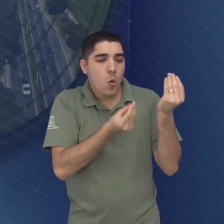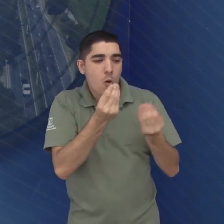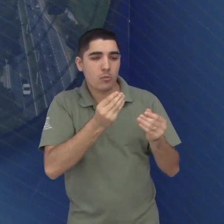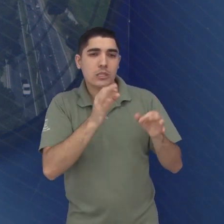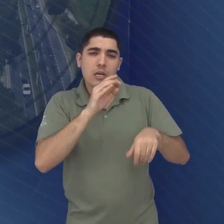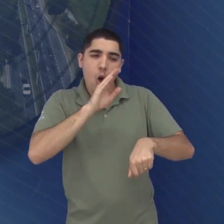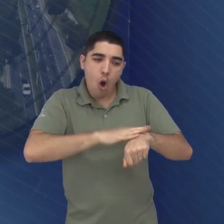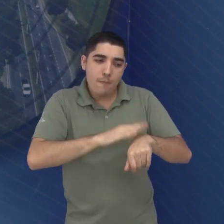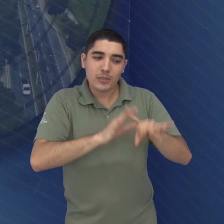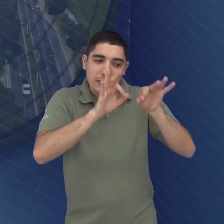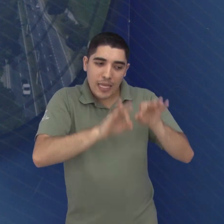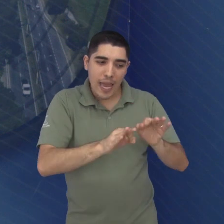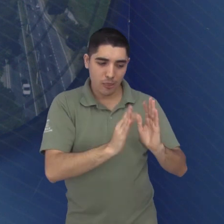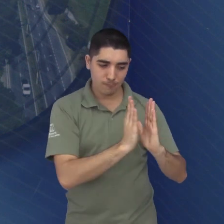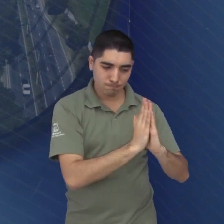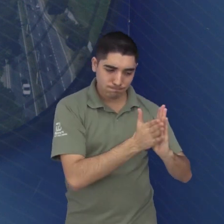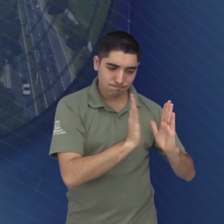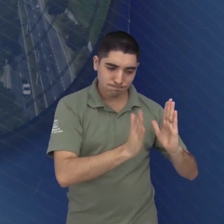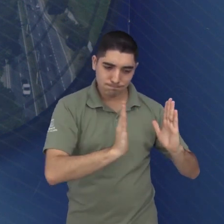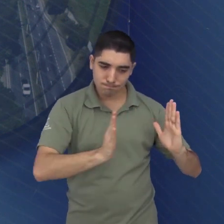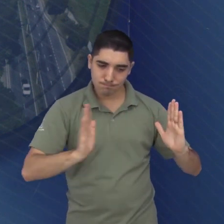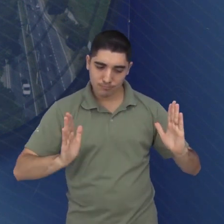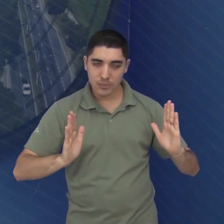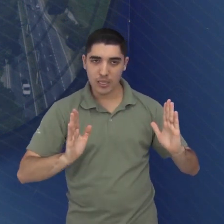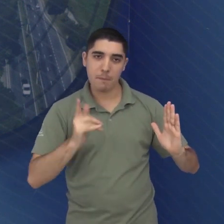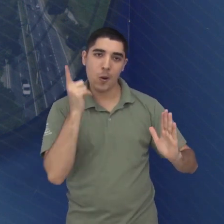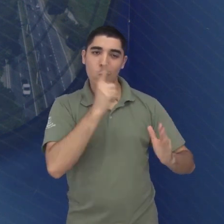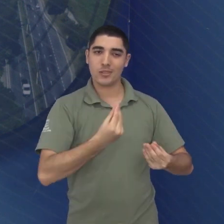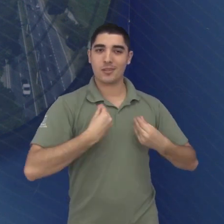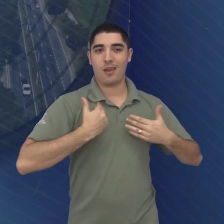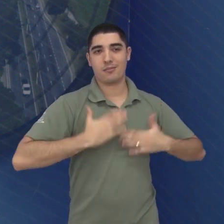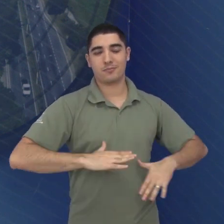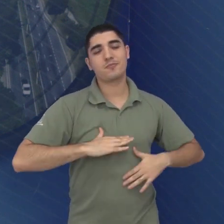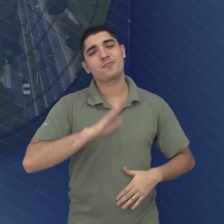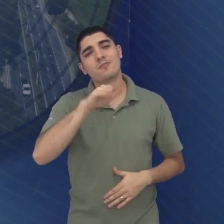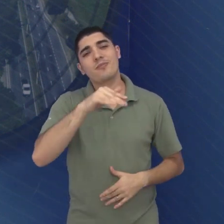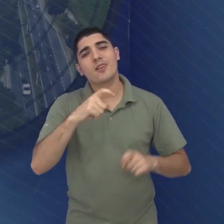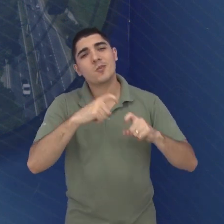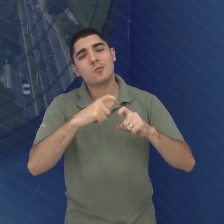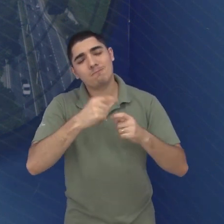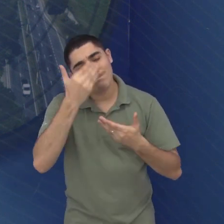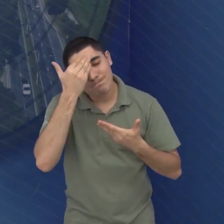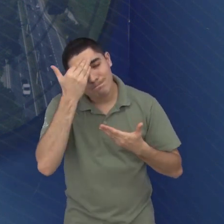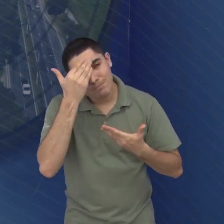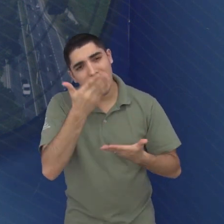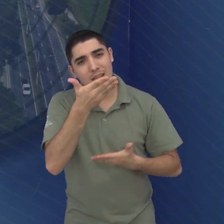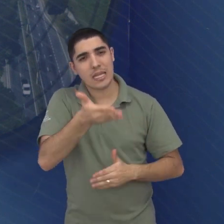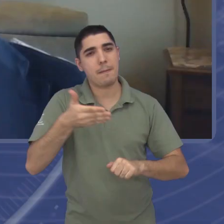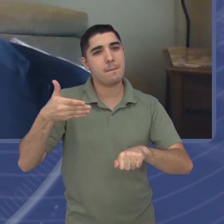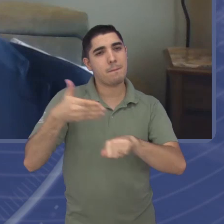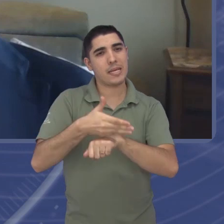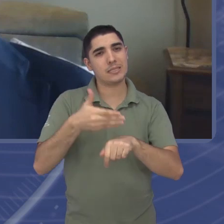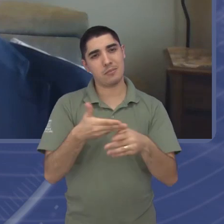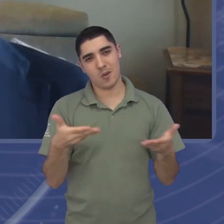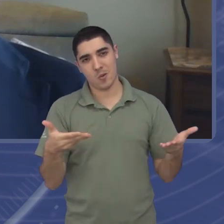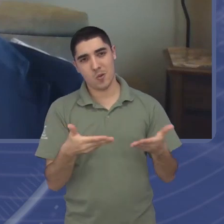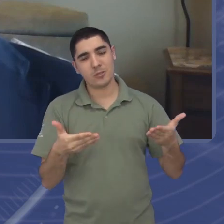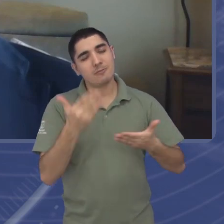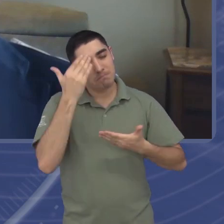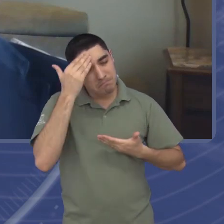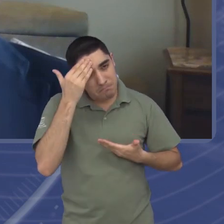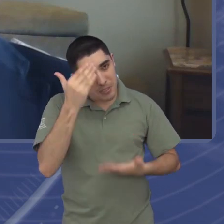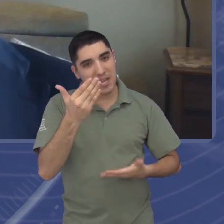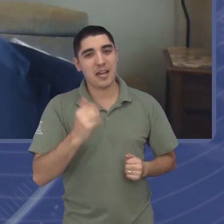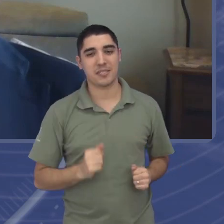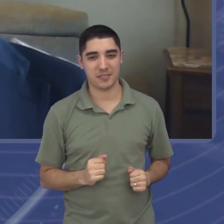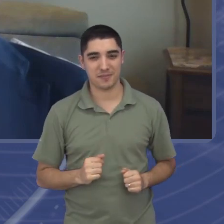Um ambiente propício para a gente conseguir, de fato, relaxar. Doutor, gostaria de agradecer sua participação aqui com a